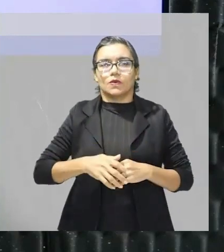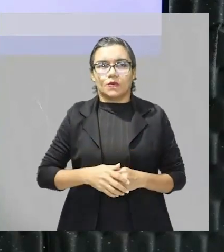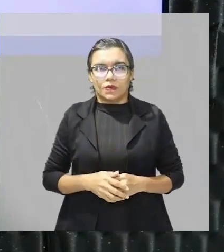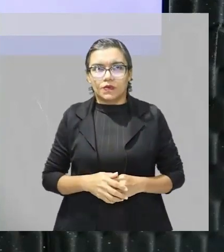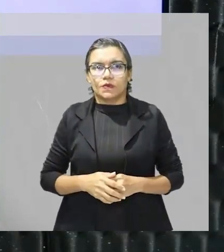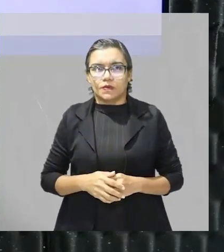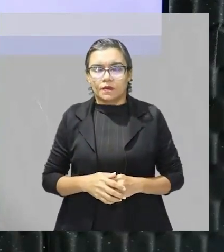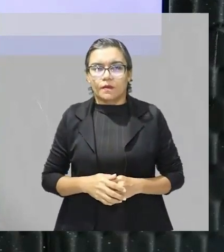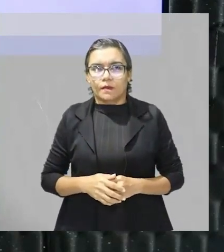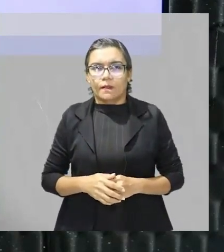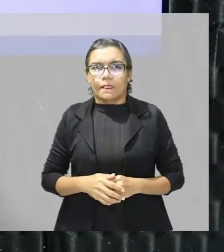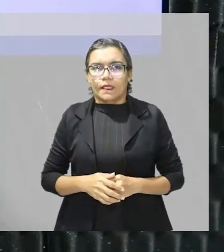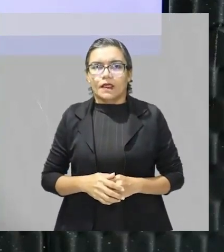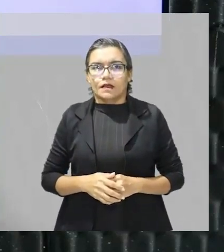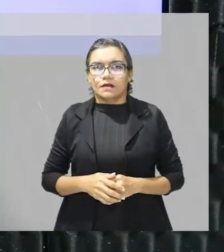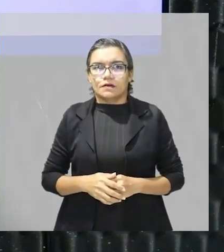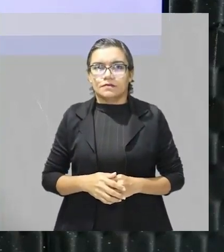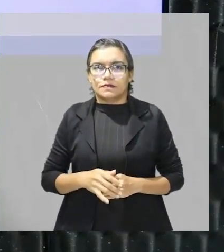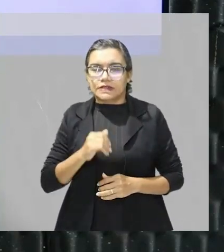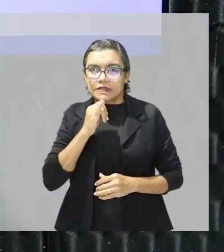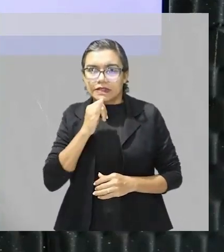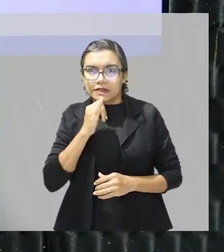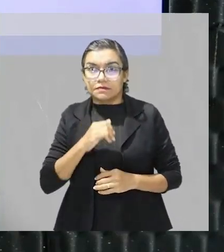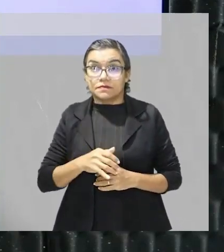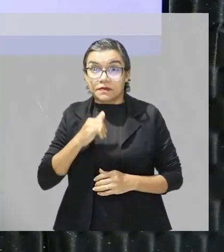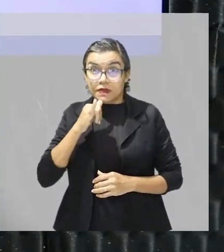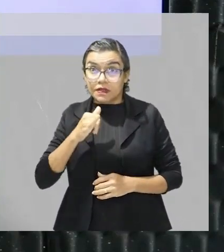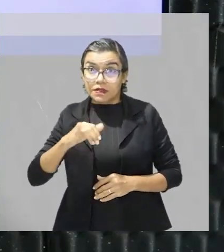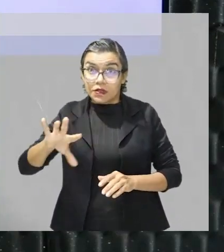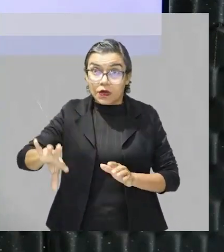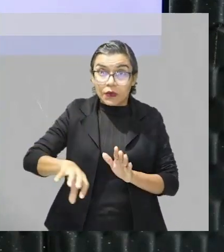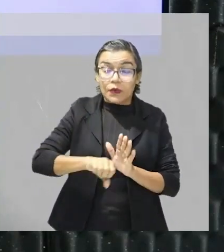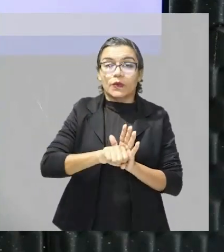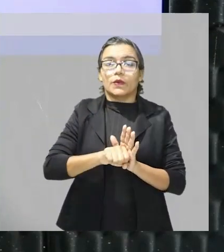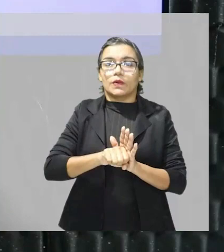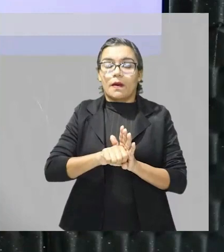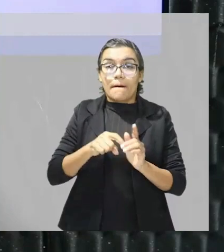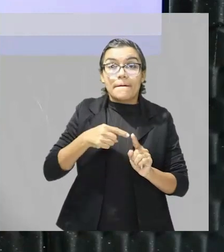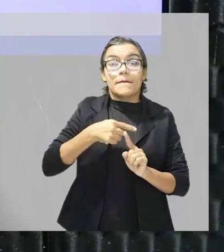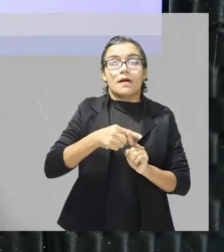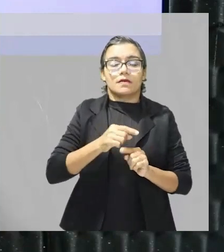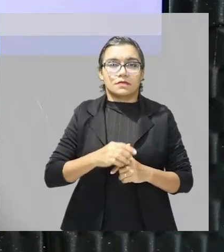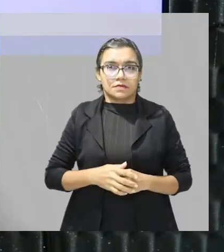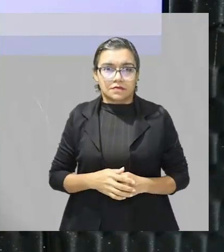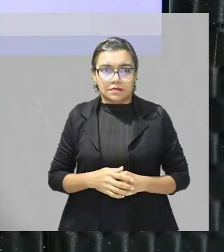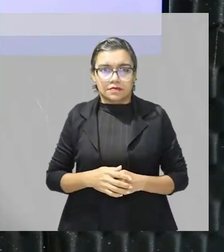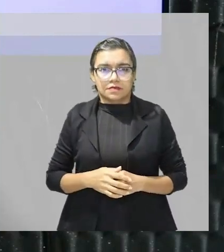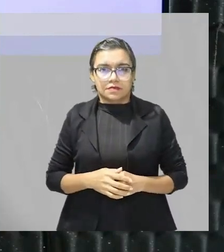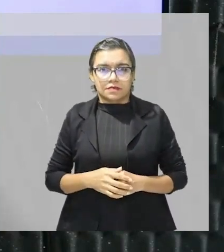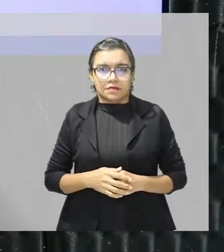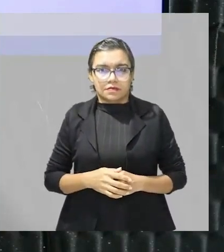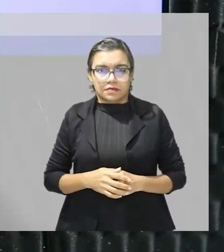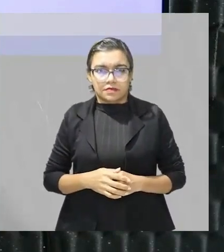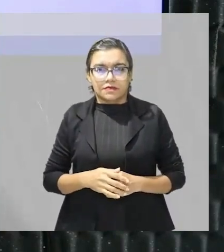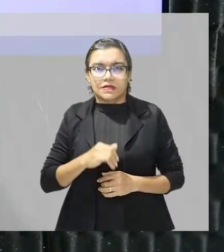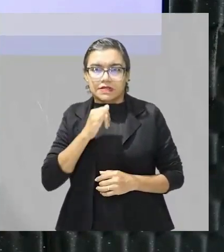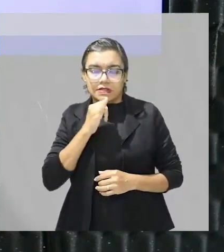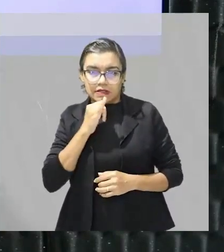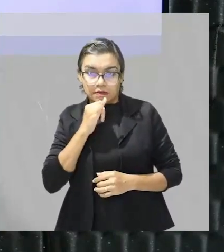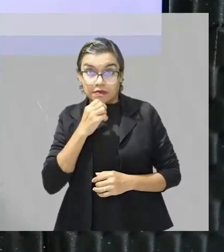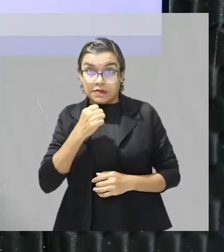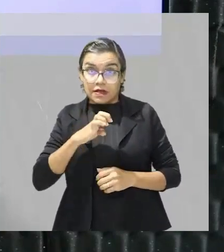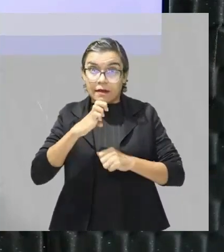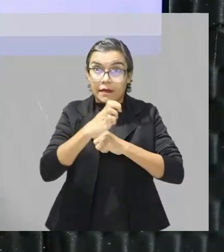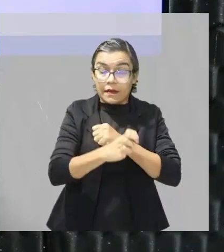eles podem ter um ganho de energia ganhando energia eles vão ficar excitados